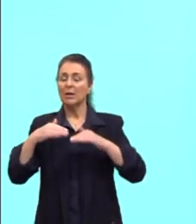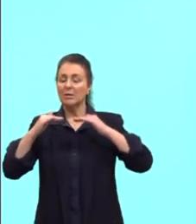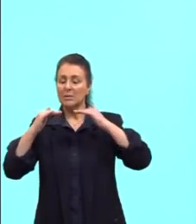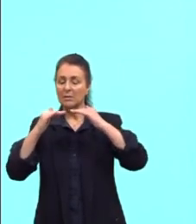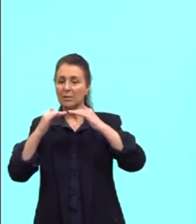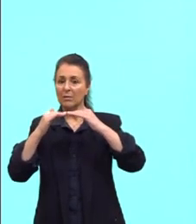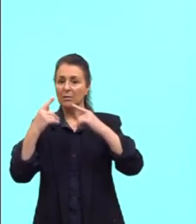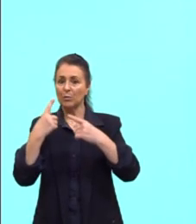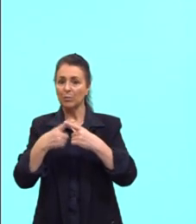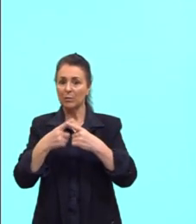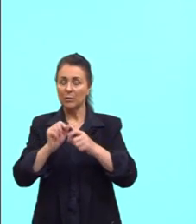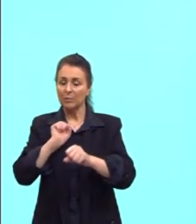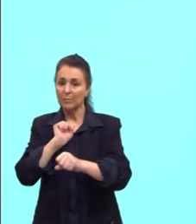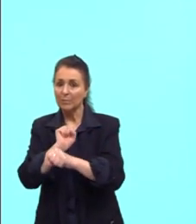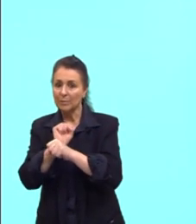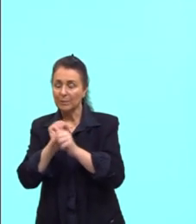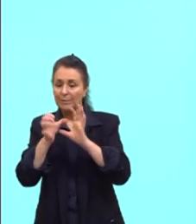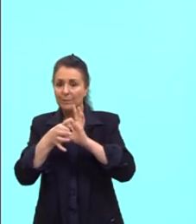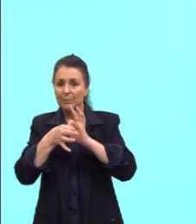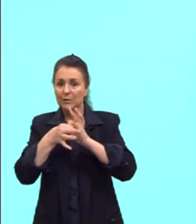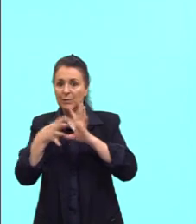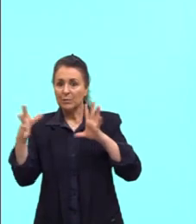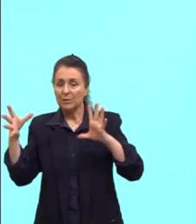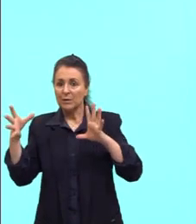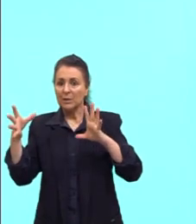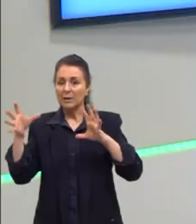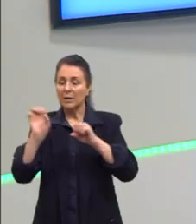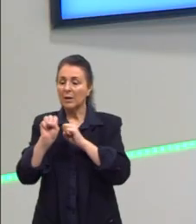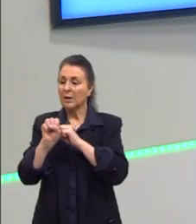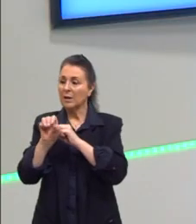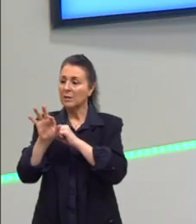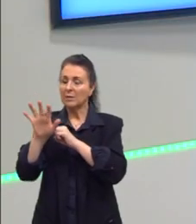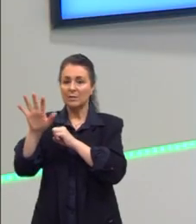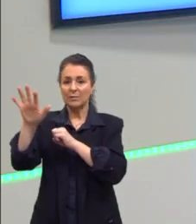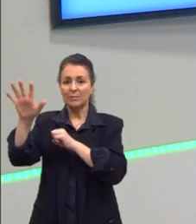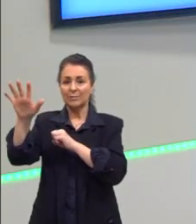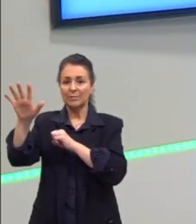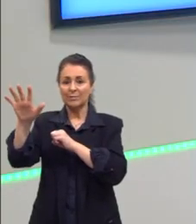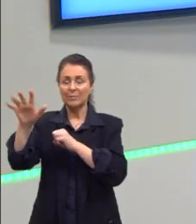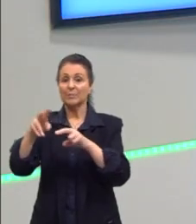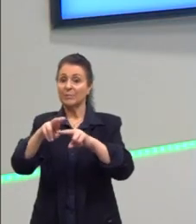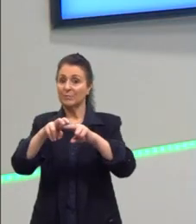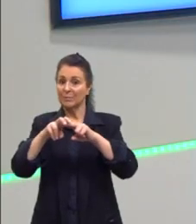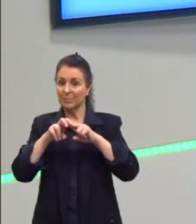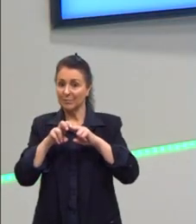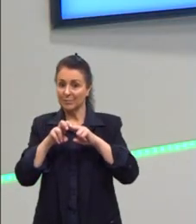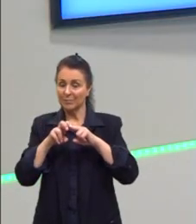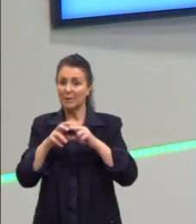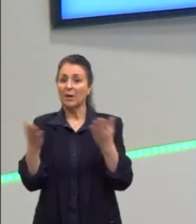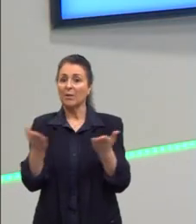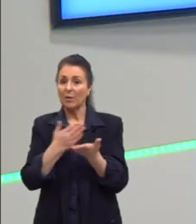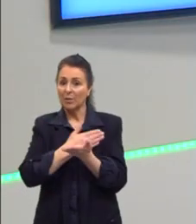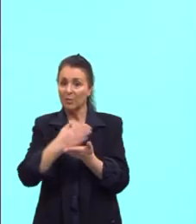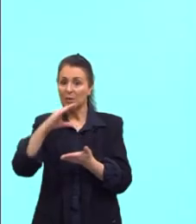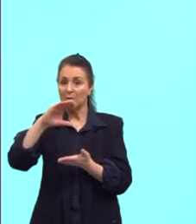parou de liberar radiações ele se tornou estável Já chegamos no chumbo para temos de um